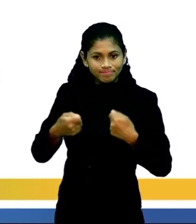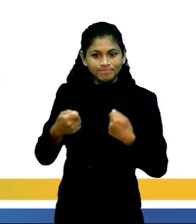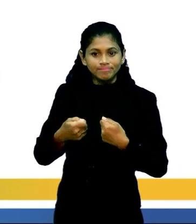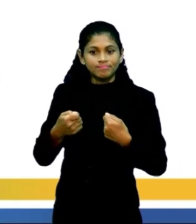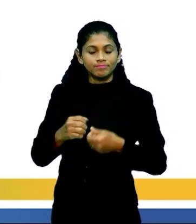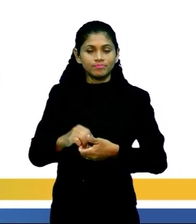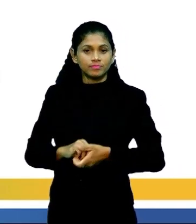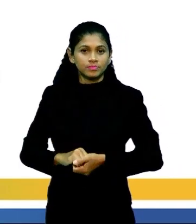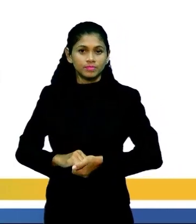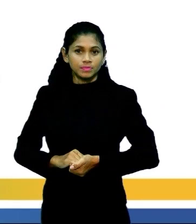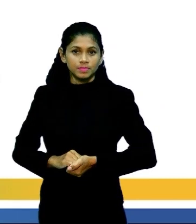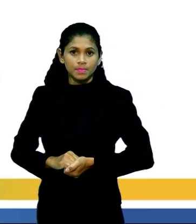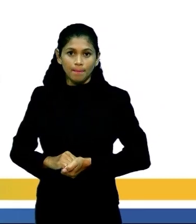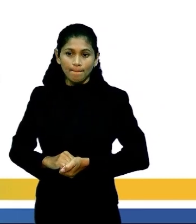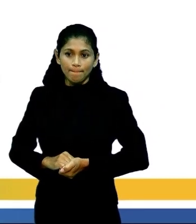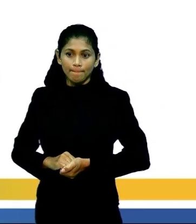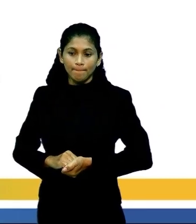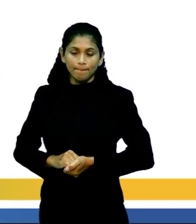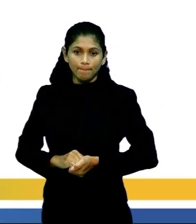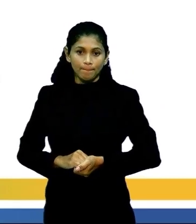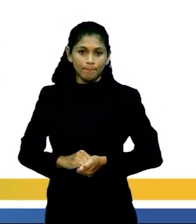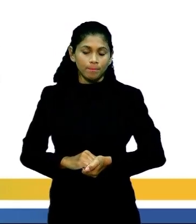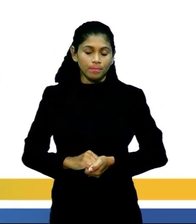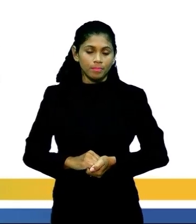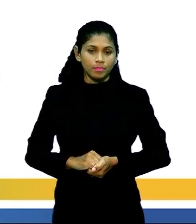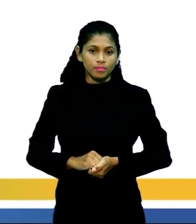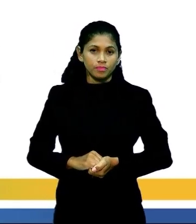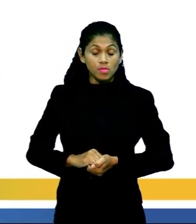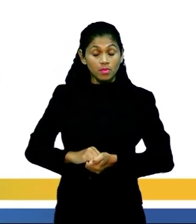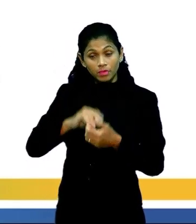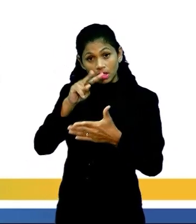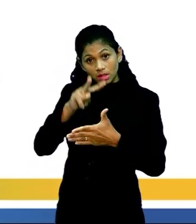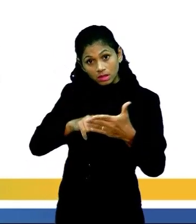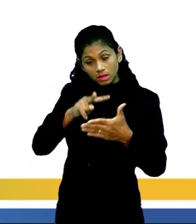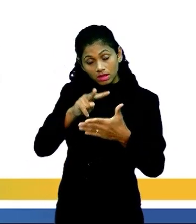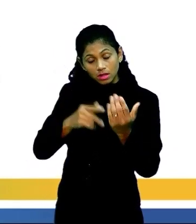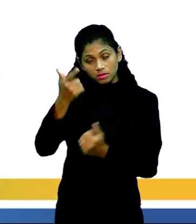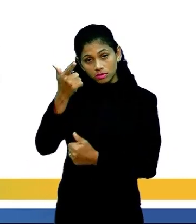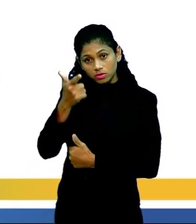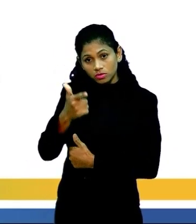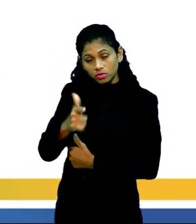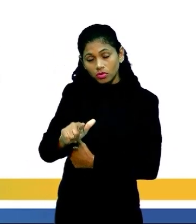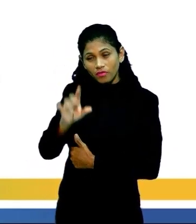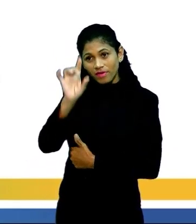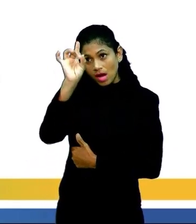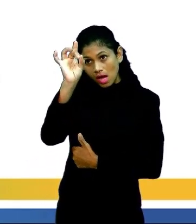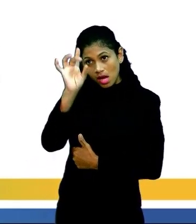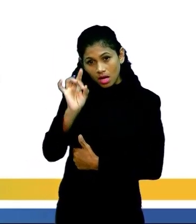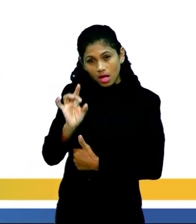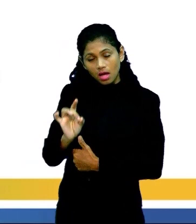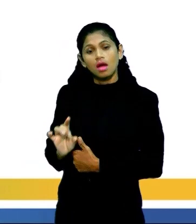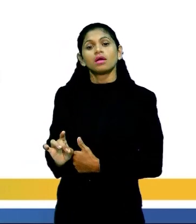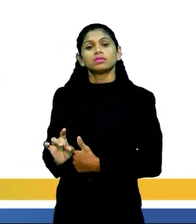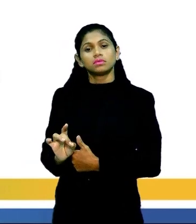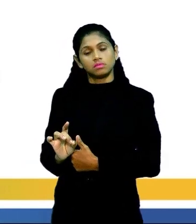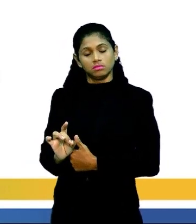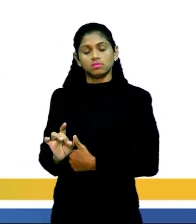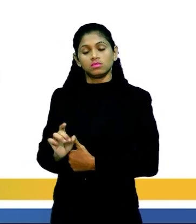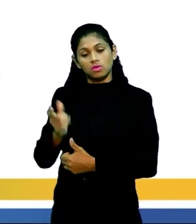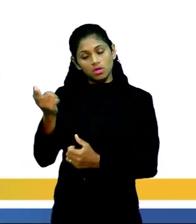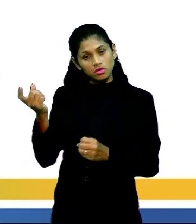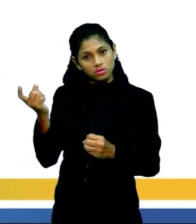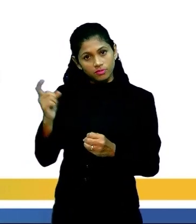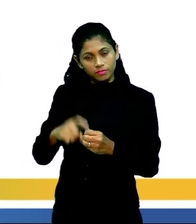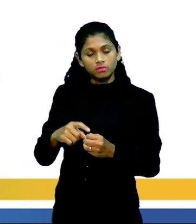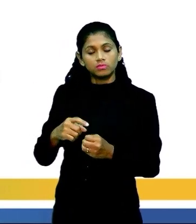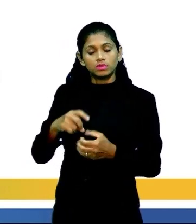assunto. Vamos ver agora cada uma das alternativas, lendo para a gente perceber qual é